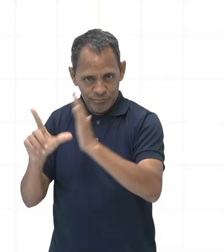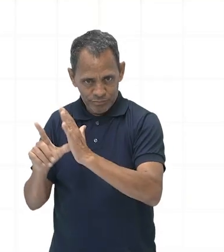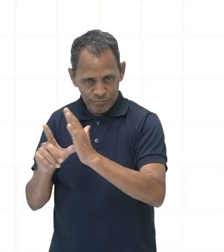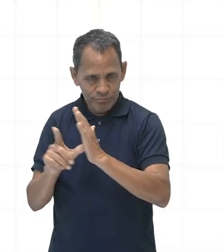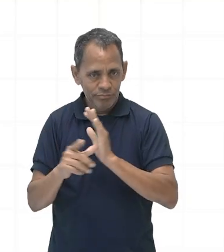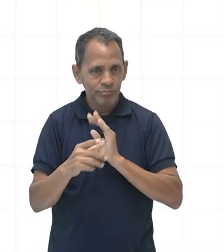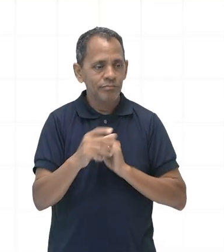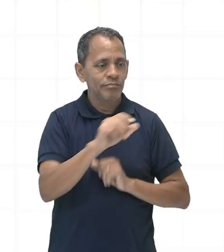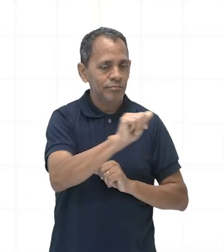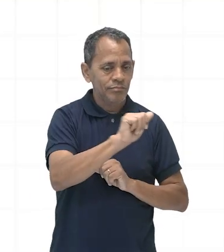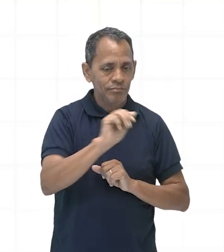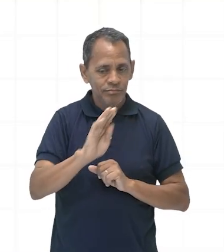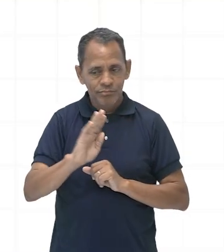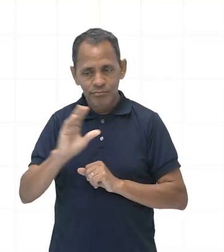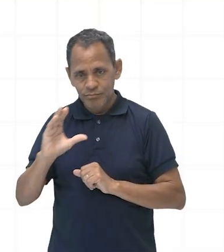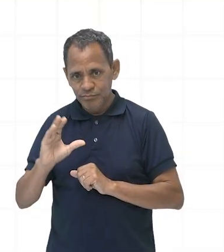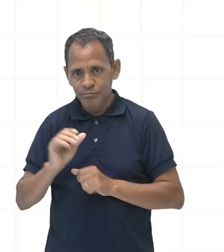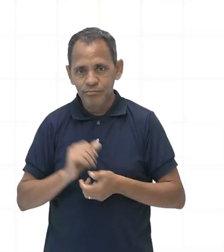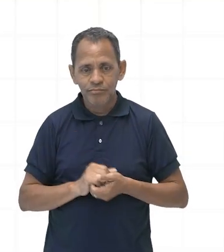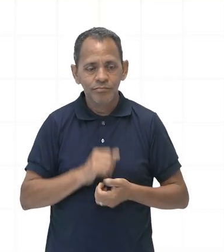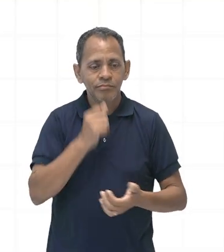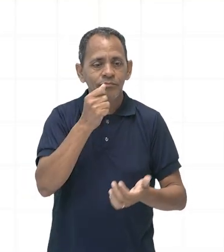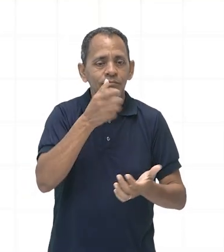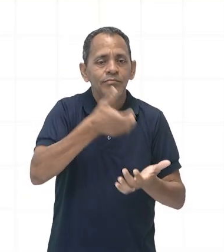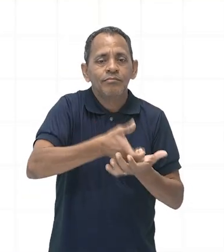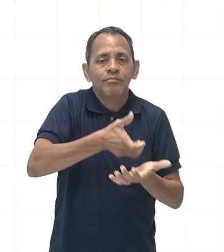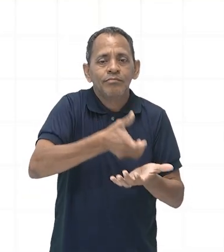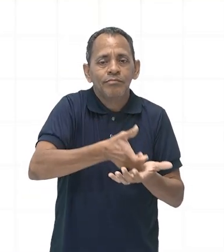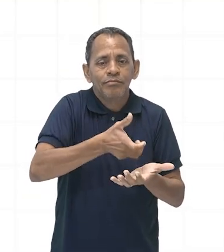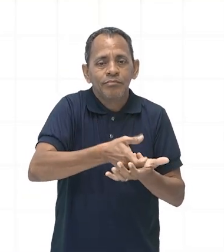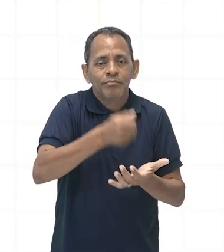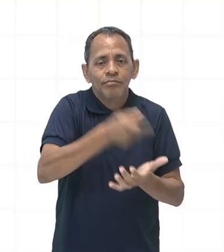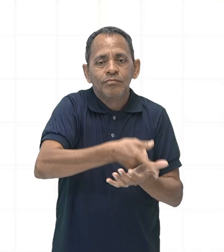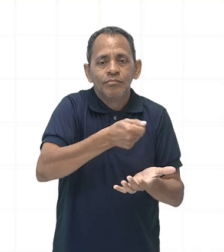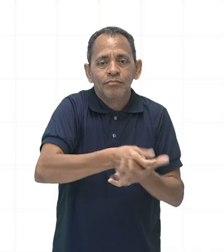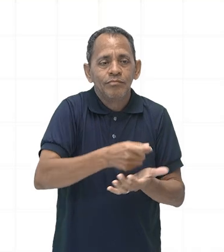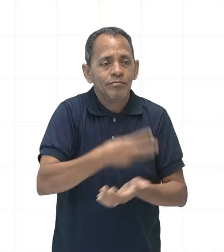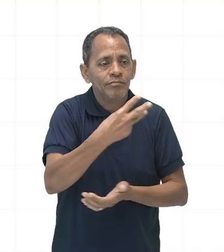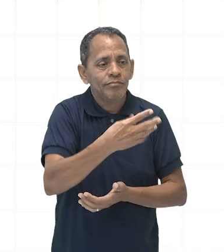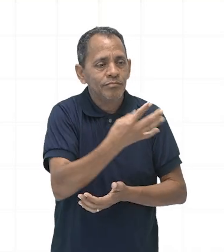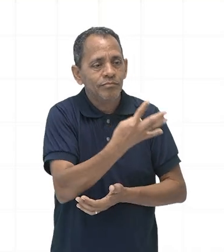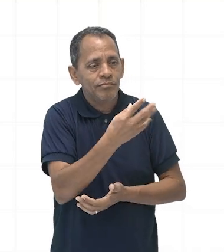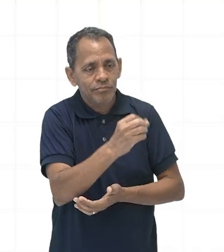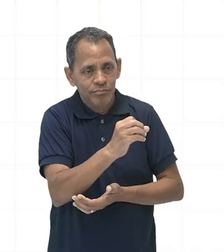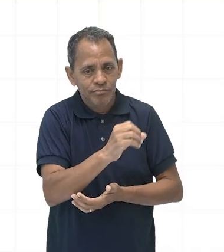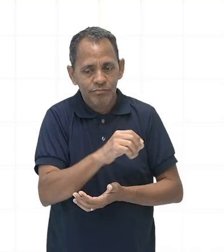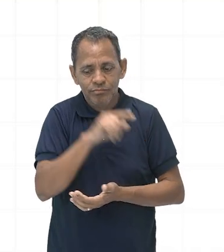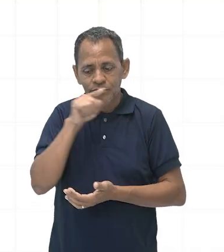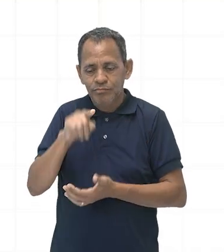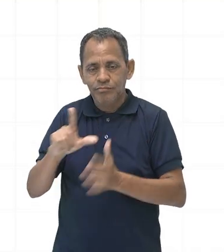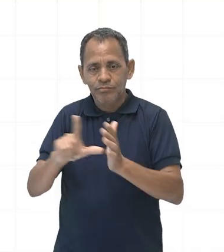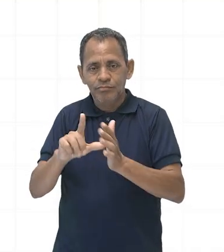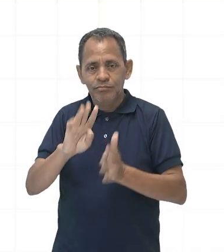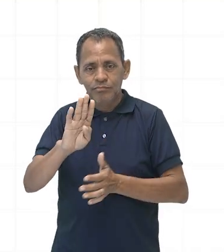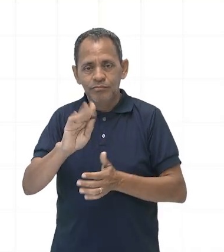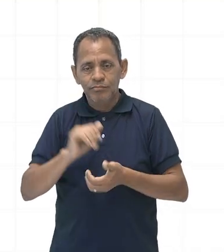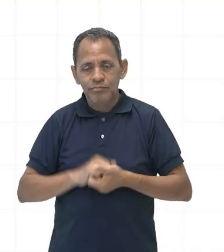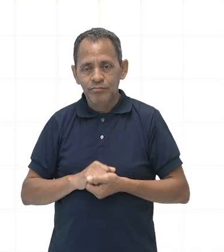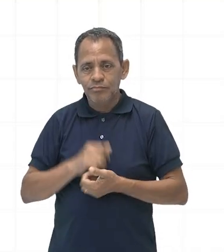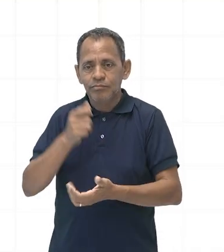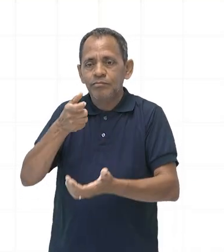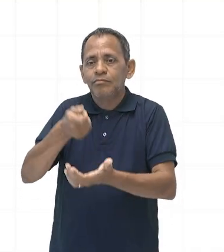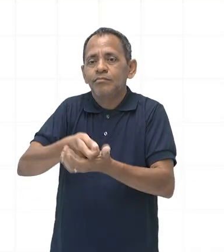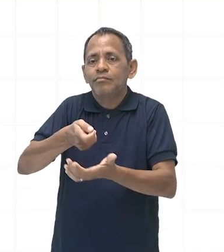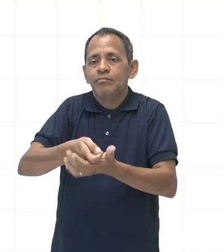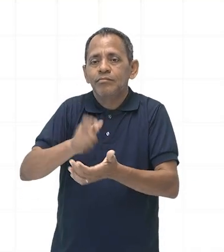Fazendo o comparativo, a livraria A ela vai pagar à vista R$ 340. Na livraria B,